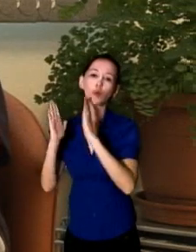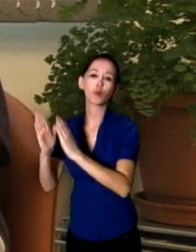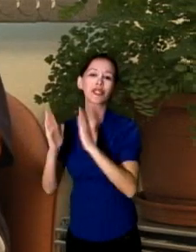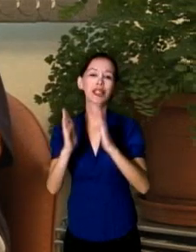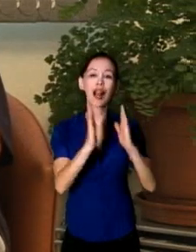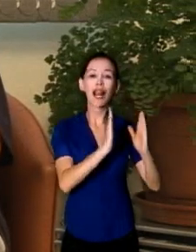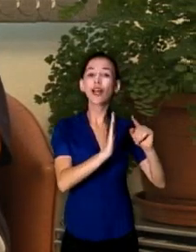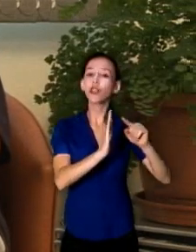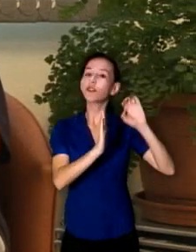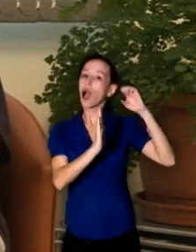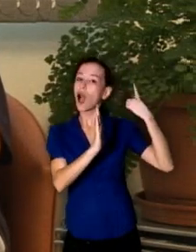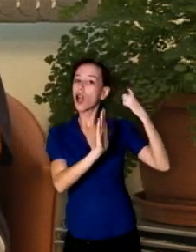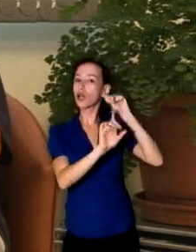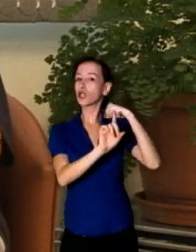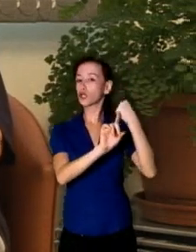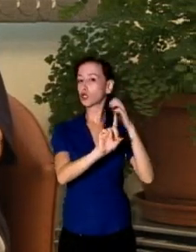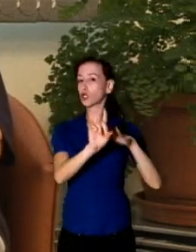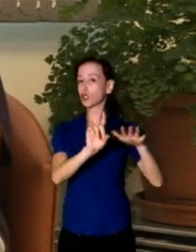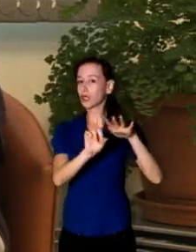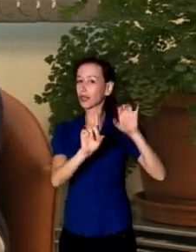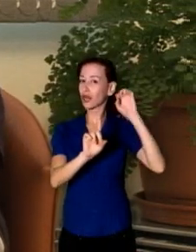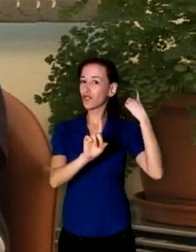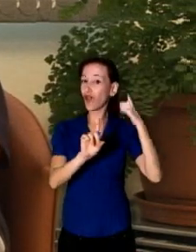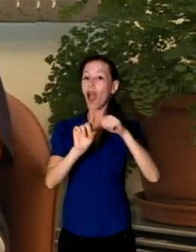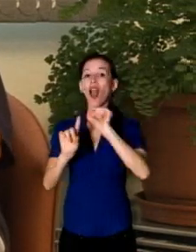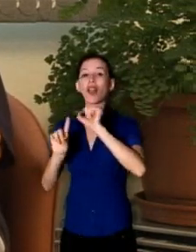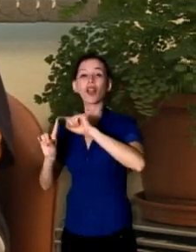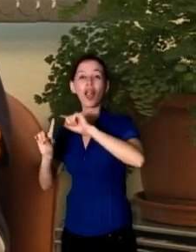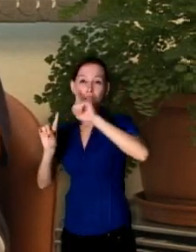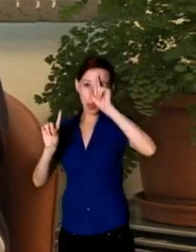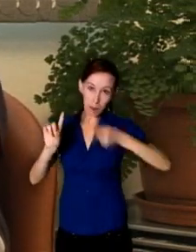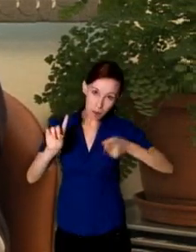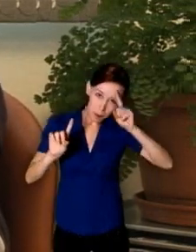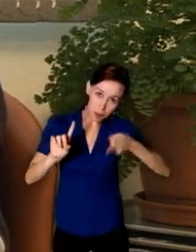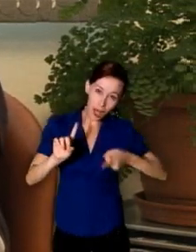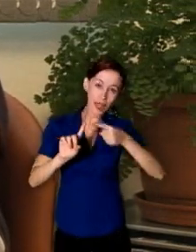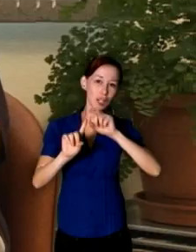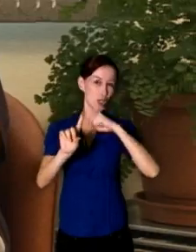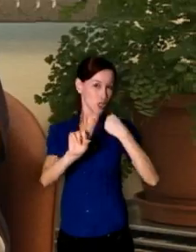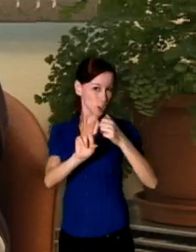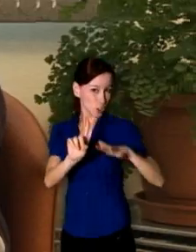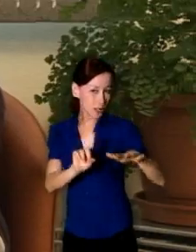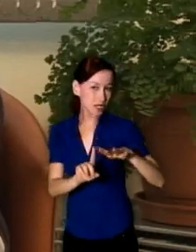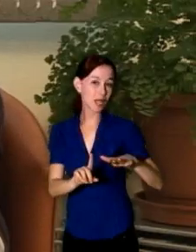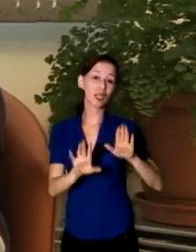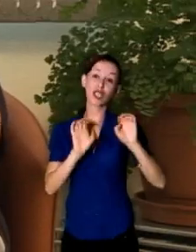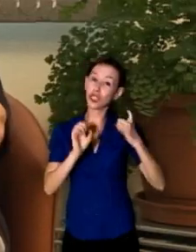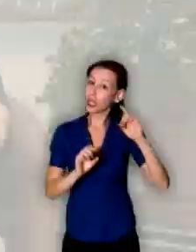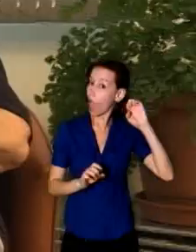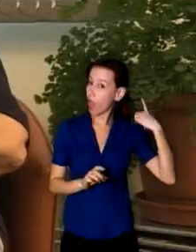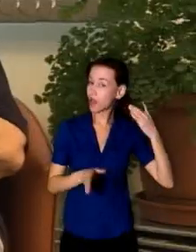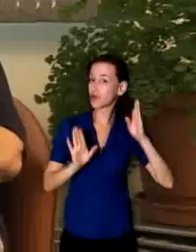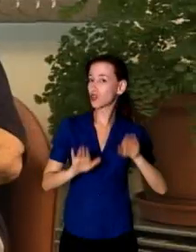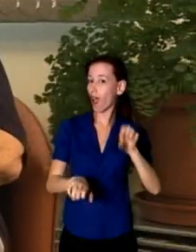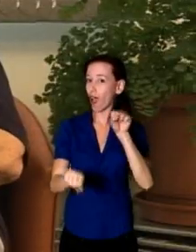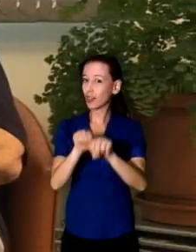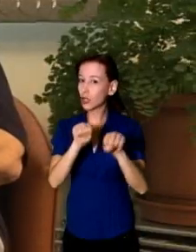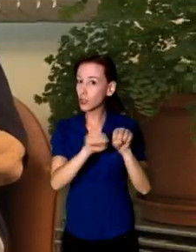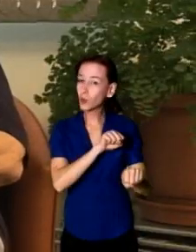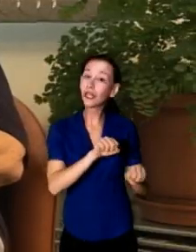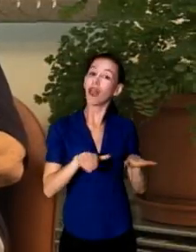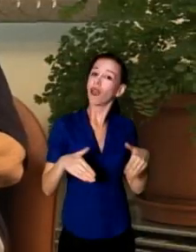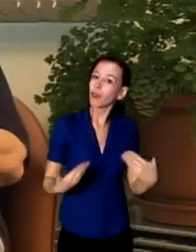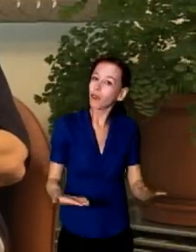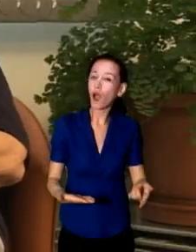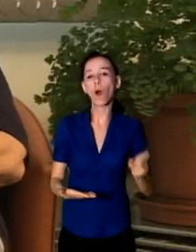vestígios de uma sociedade que foi dominada, que foi, vamos dizer assim, destruída. É